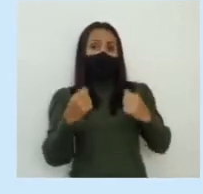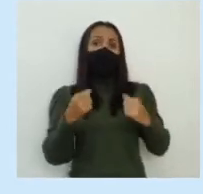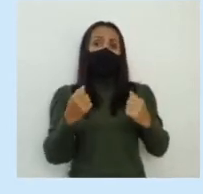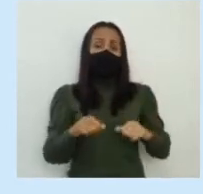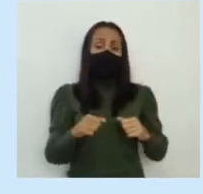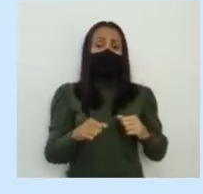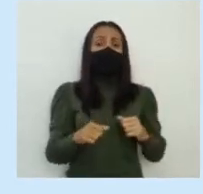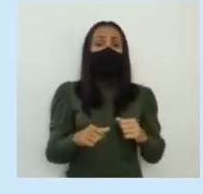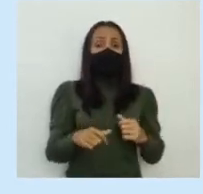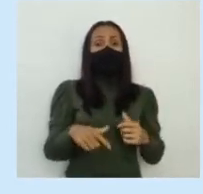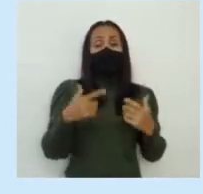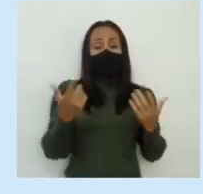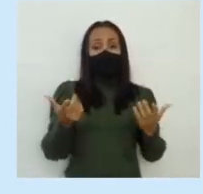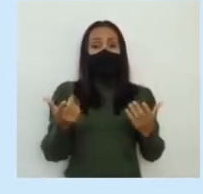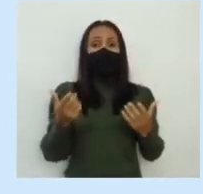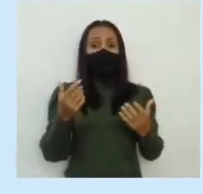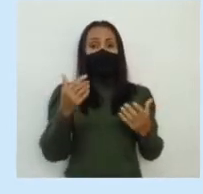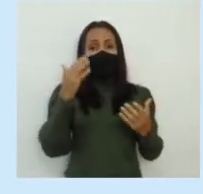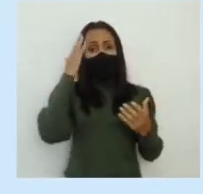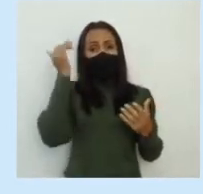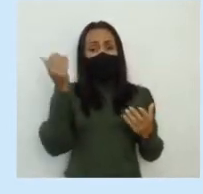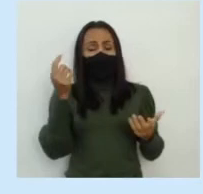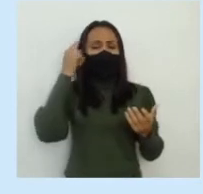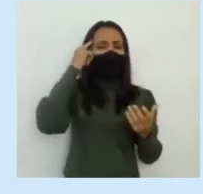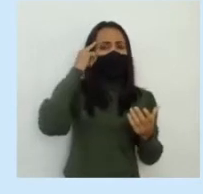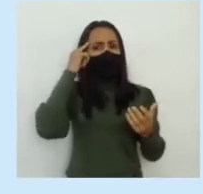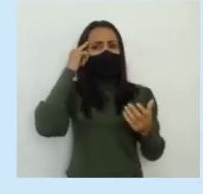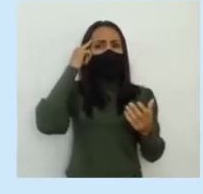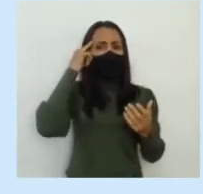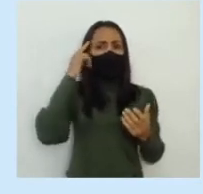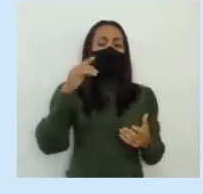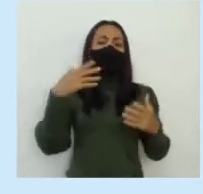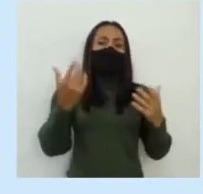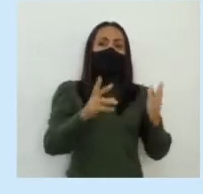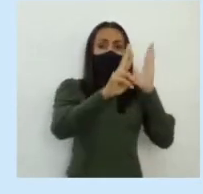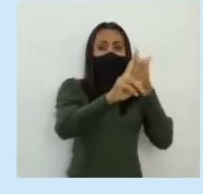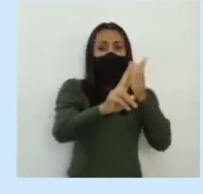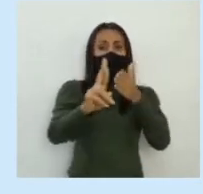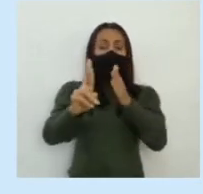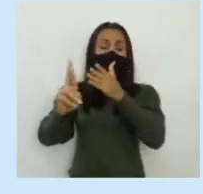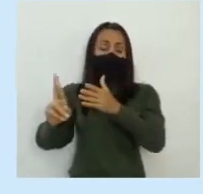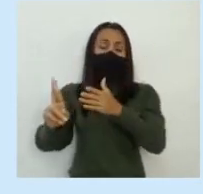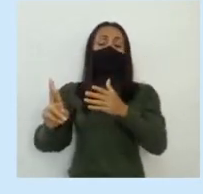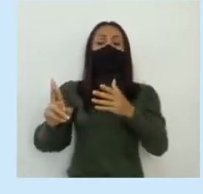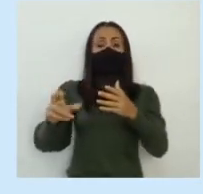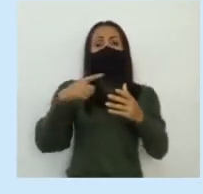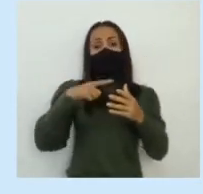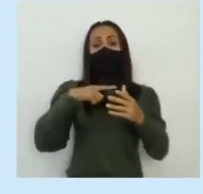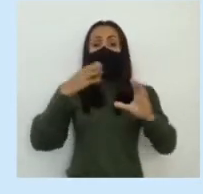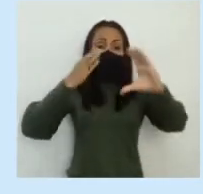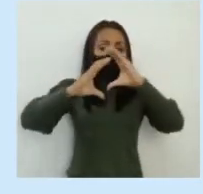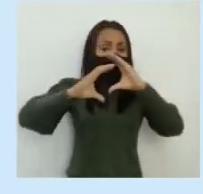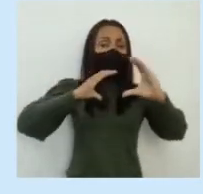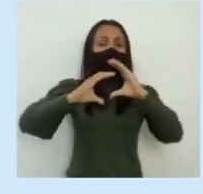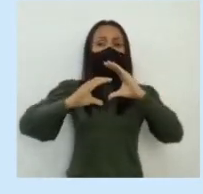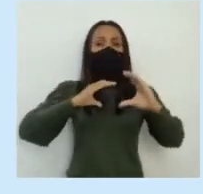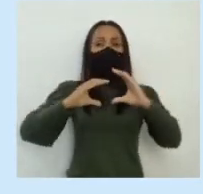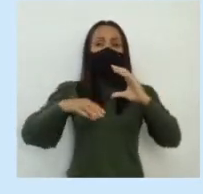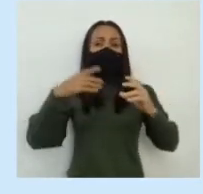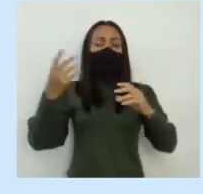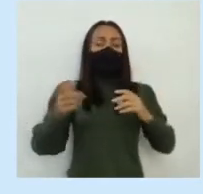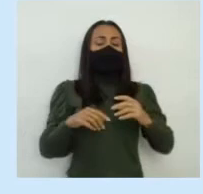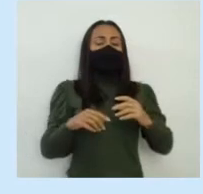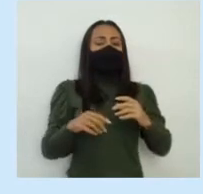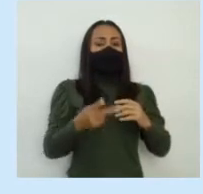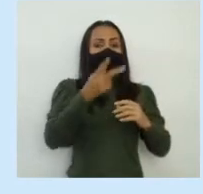o usuário, a gente precisa tirar as dúvidas. O serviço de referência ele tem tudo a ver com a comunicação. Então, se o usuário